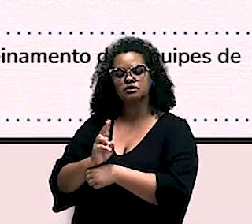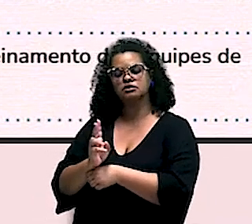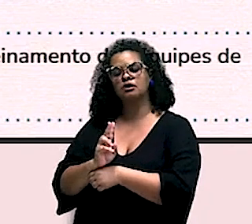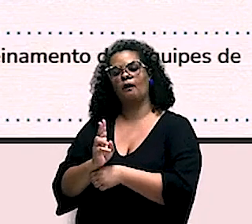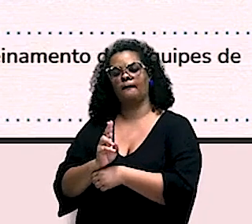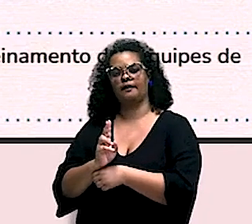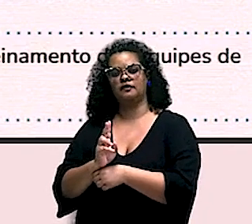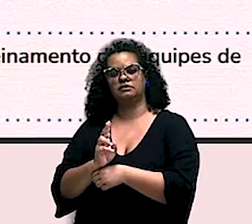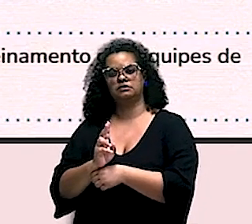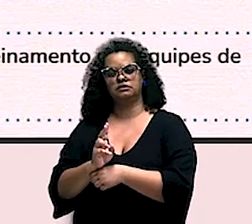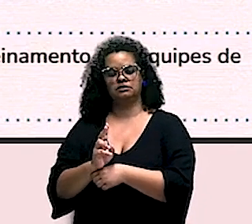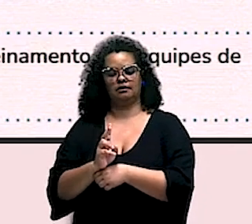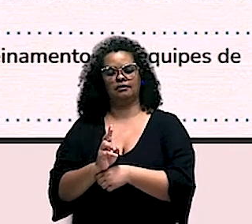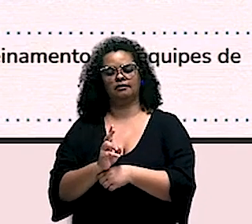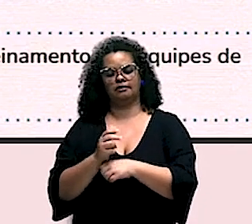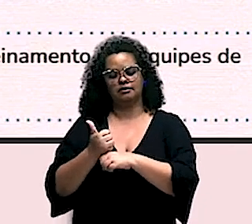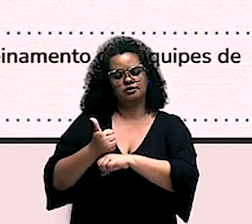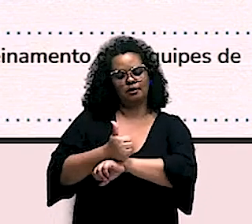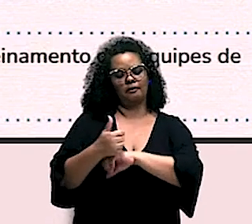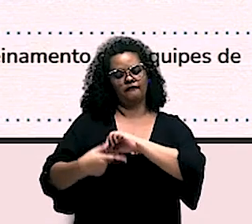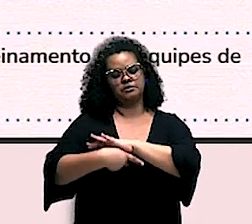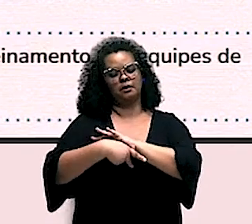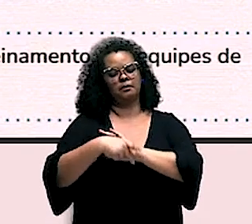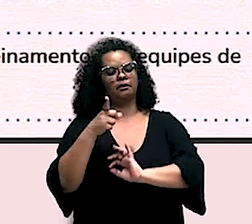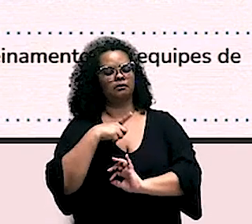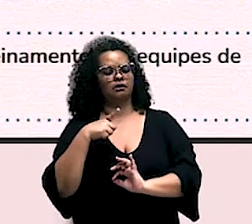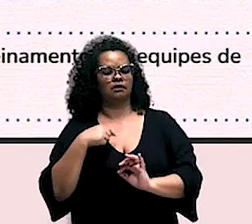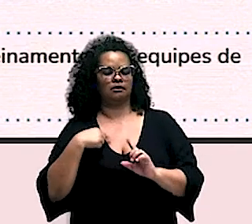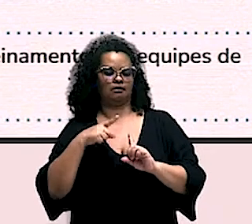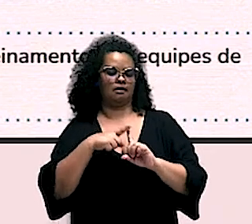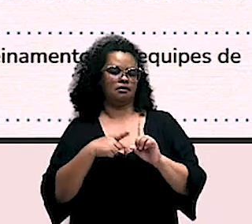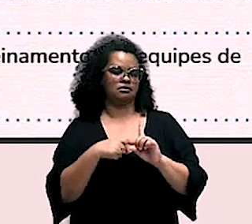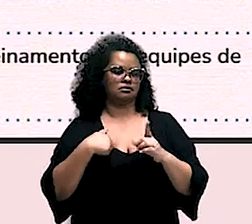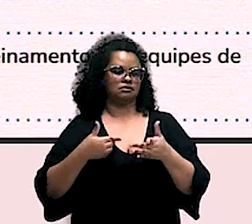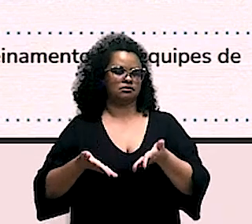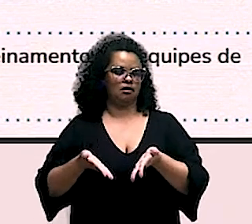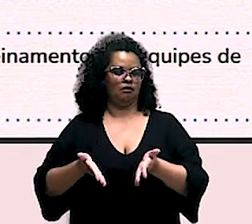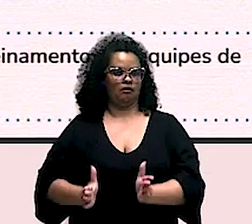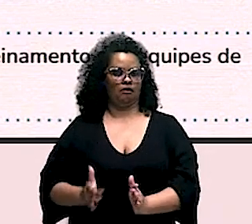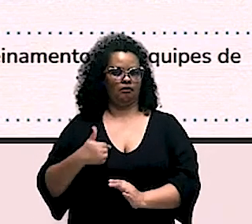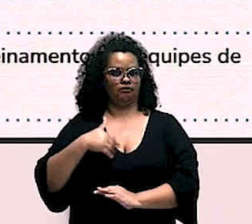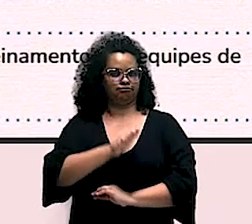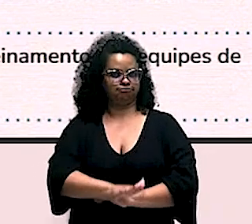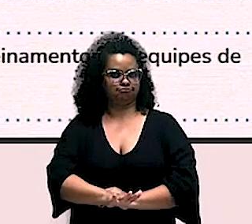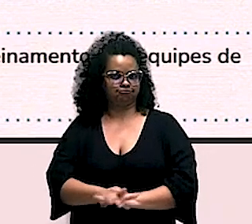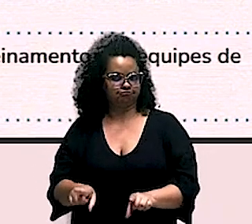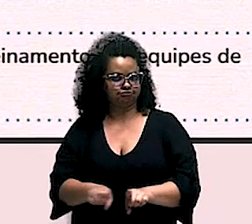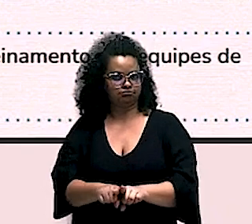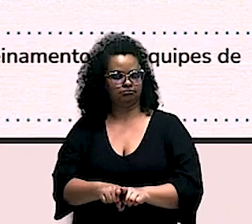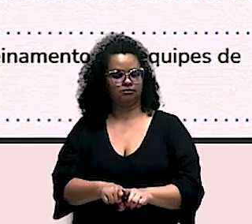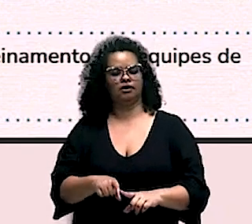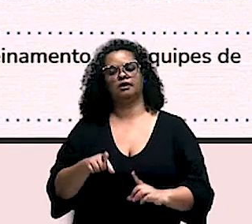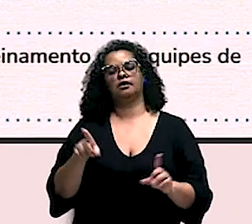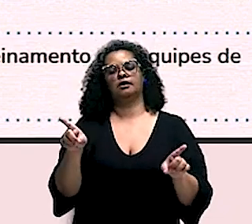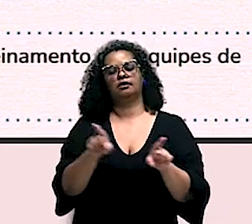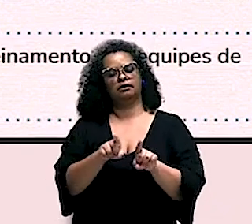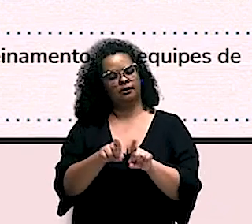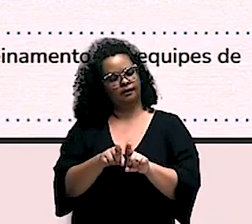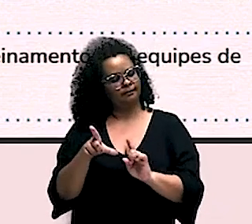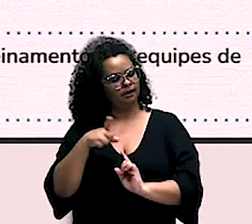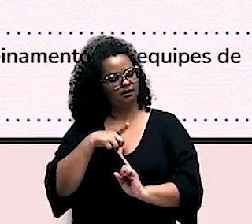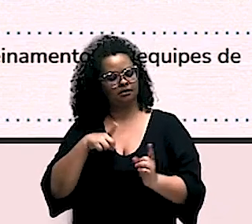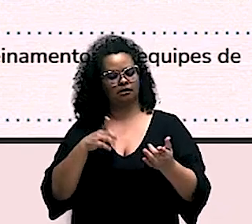à atenção materno-infantil, né? Também encontramos que 60% dos municípios possuem ausência de